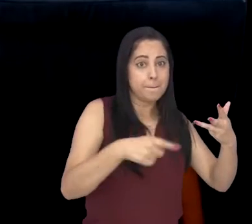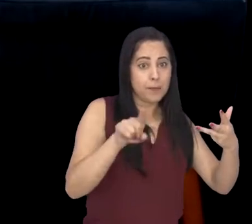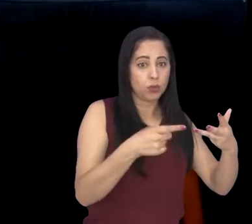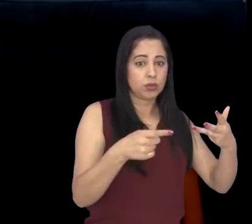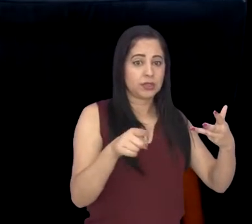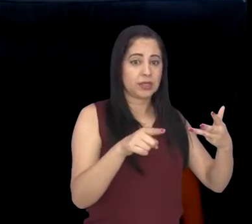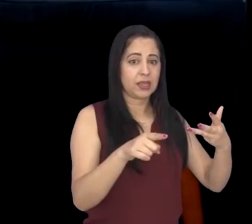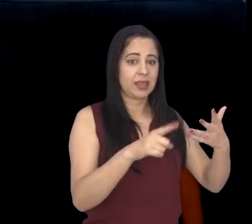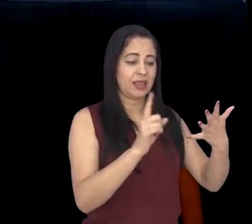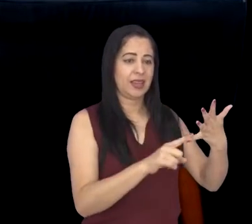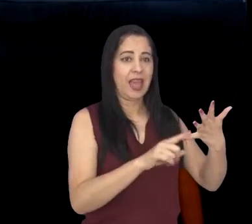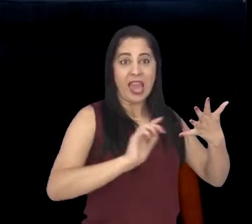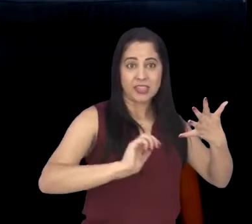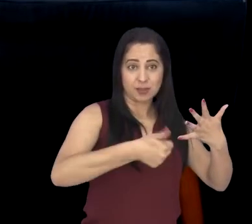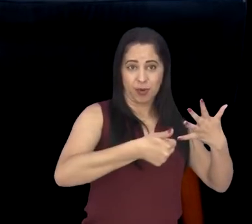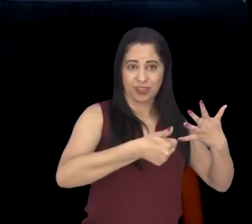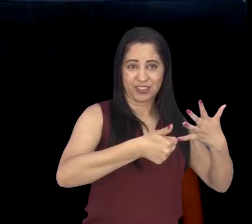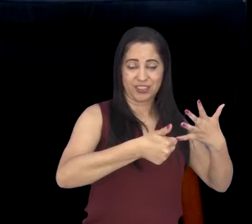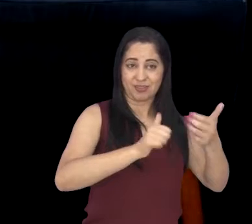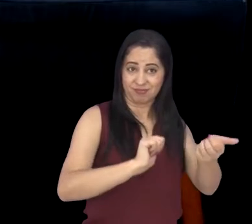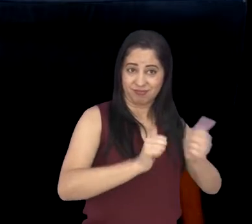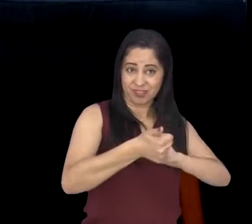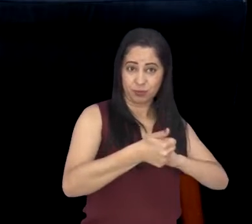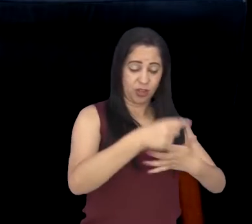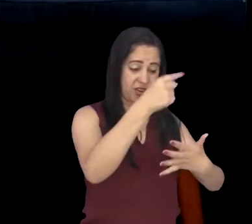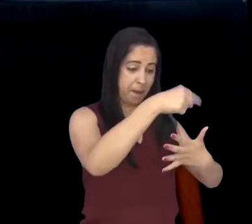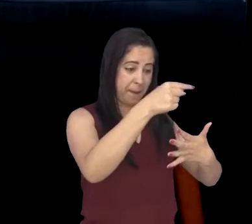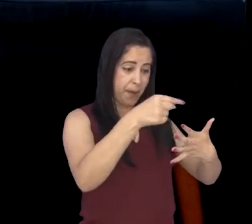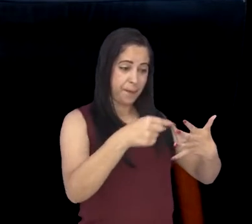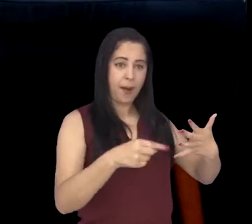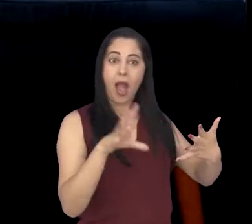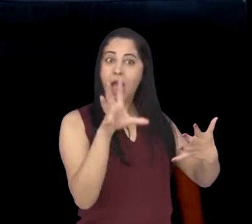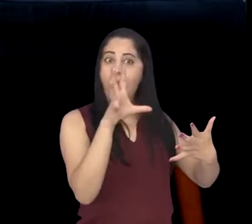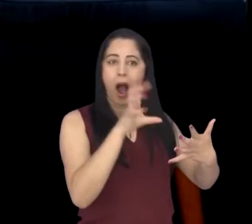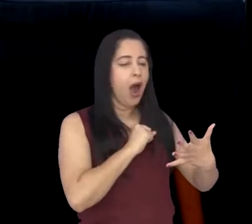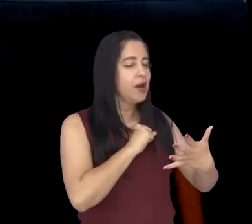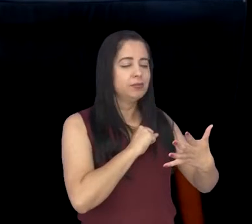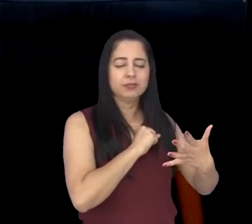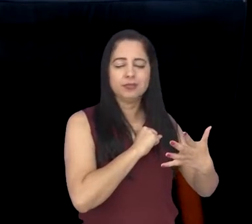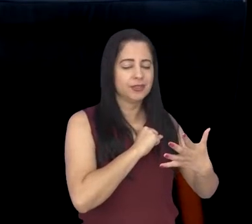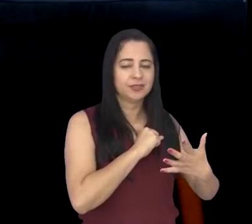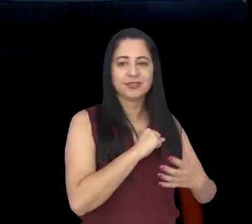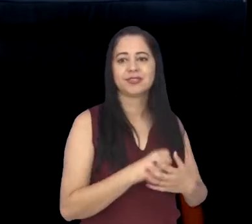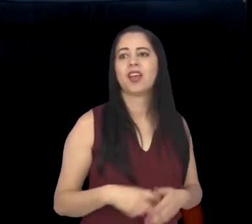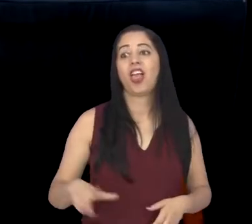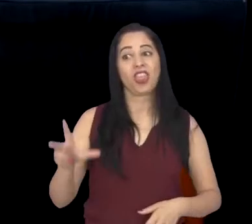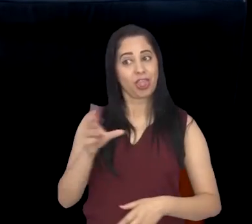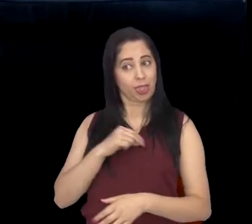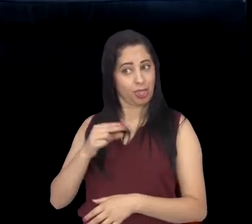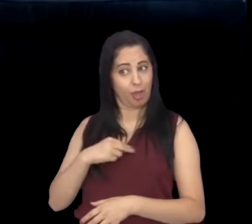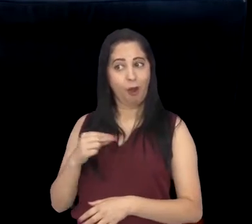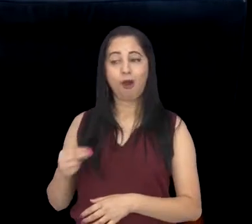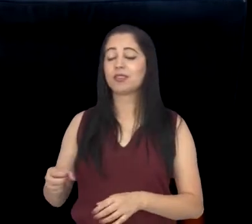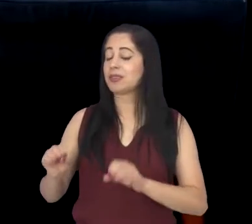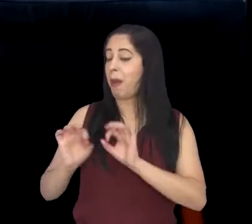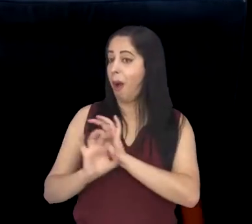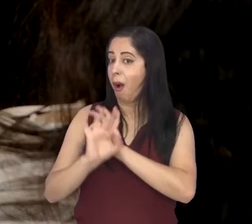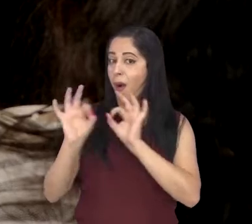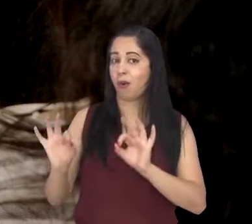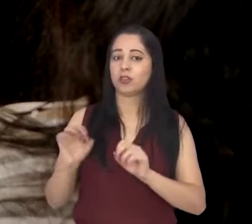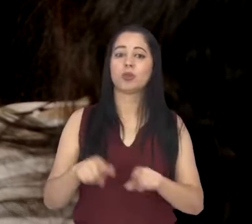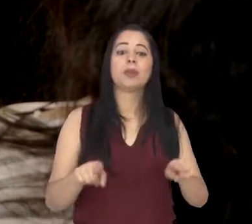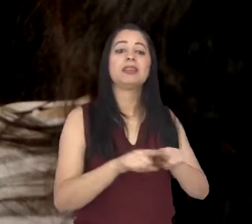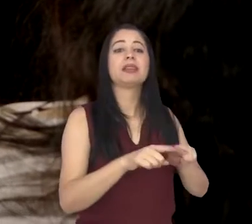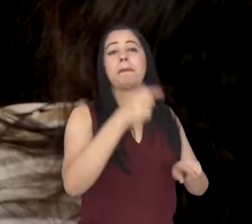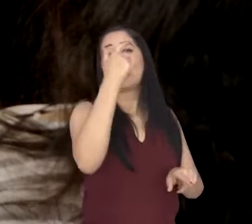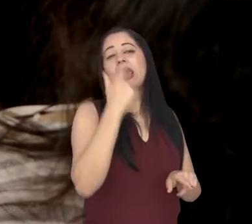música e esporte. Não necessariamente nessa ordem. Não necessariamente Meu Deus, só coisa ordem. boa, né, gente? E eu também comecei,